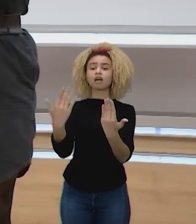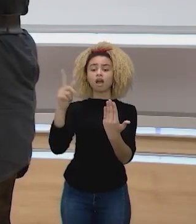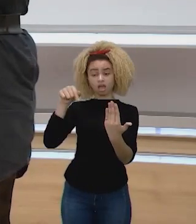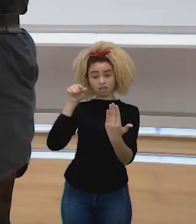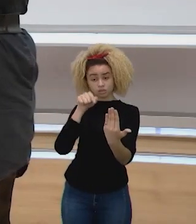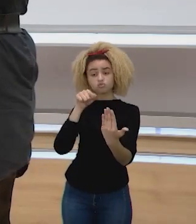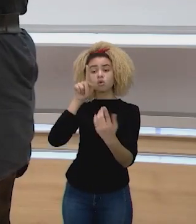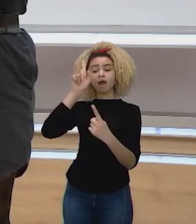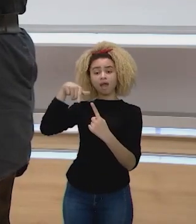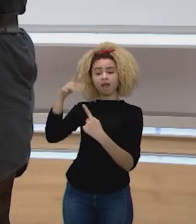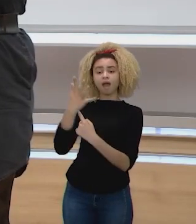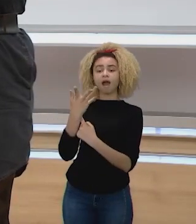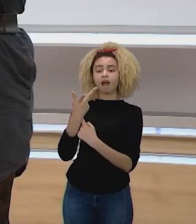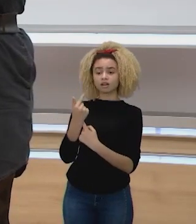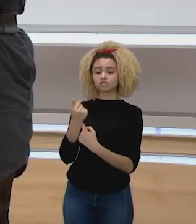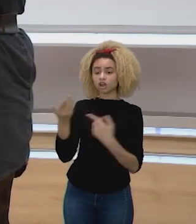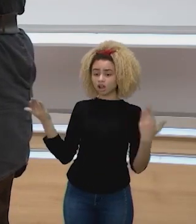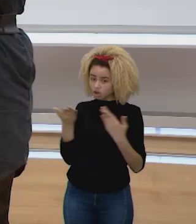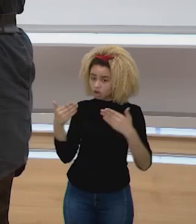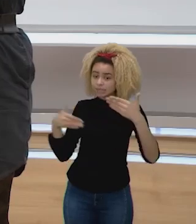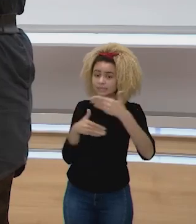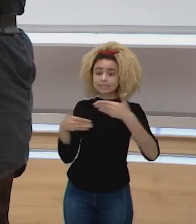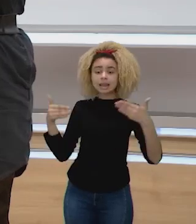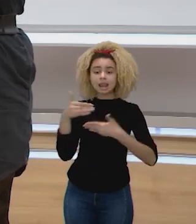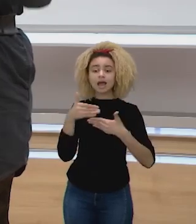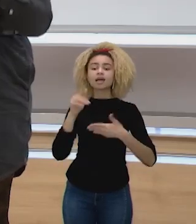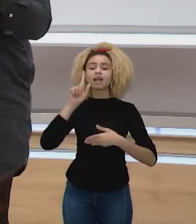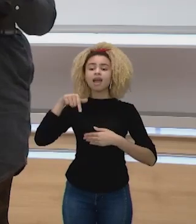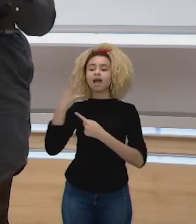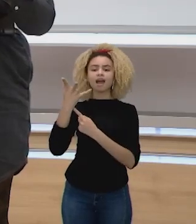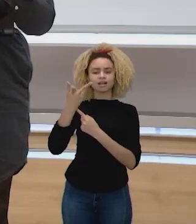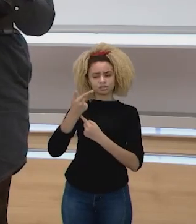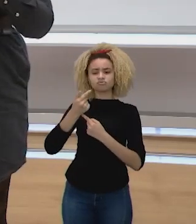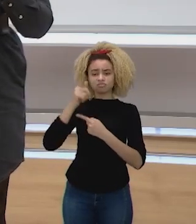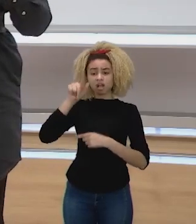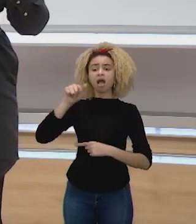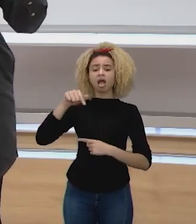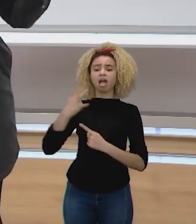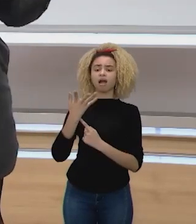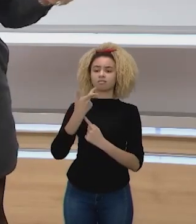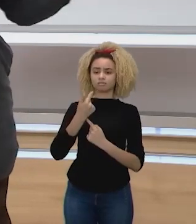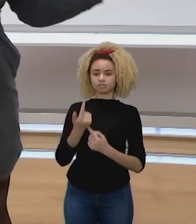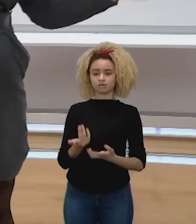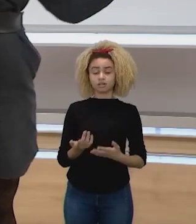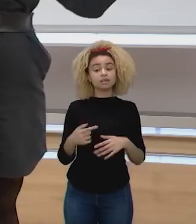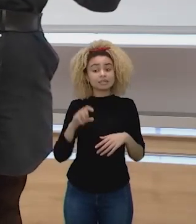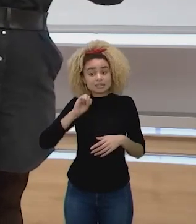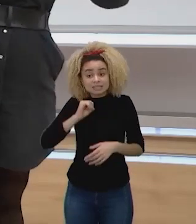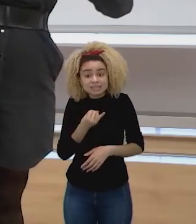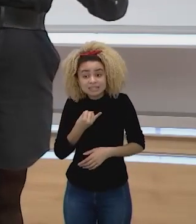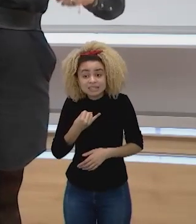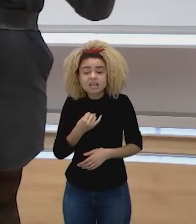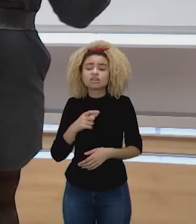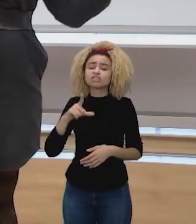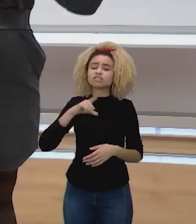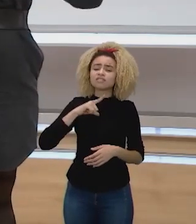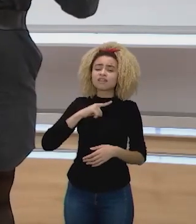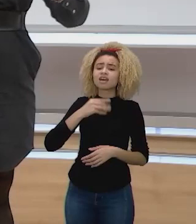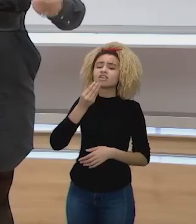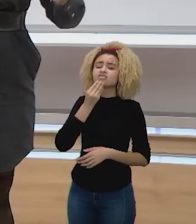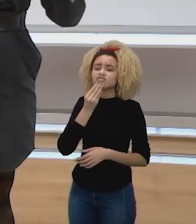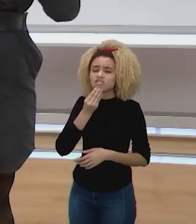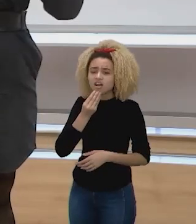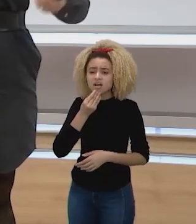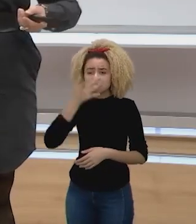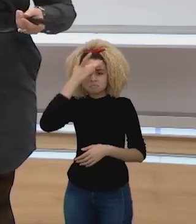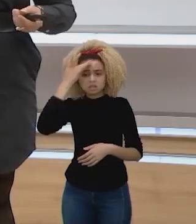obra de arte. Esse passador agora, ele passa a ser um objeto artístico, né? E se eu tiver, né, mais marchands, mais críticos de